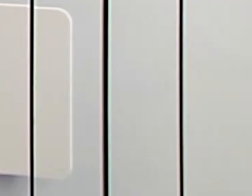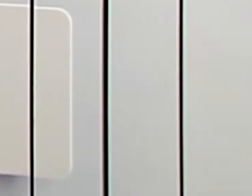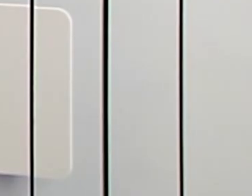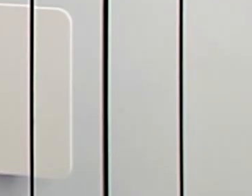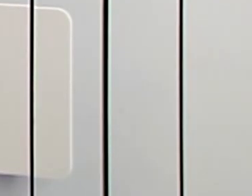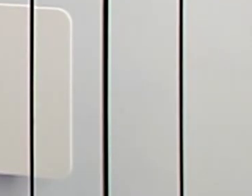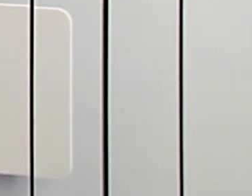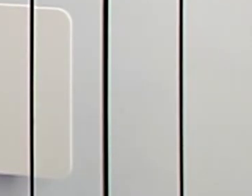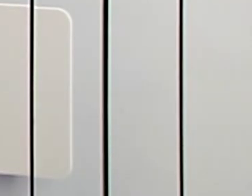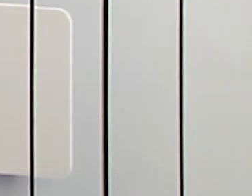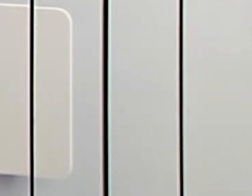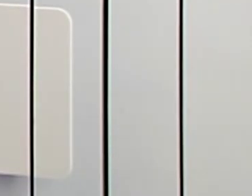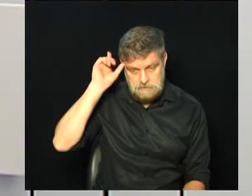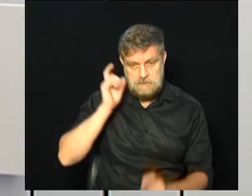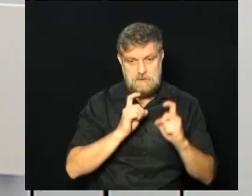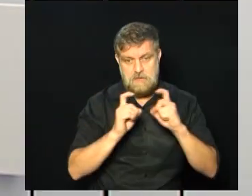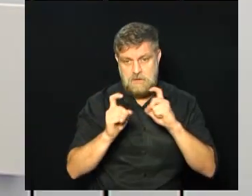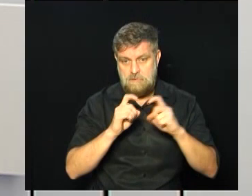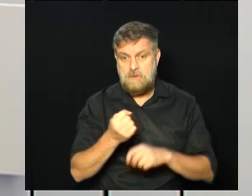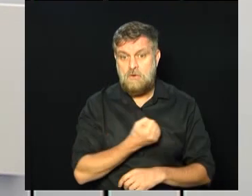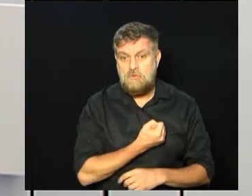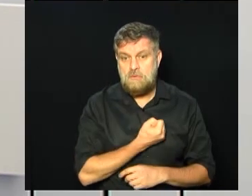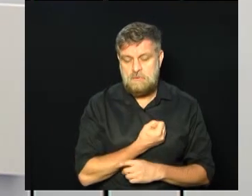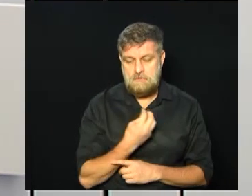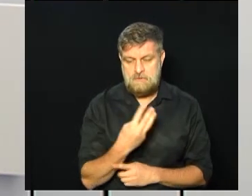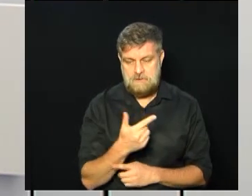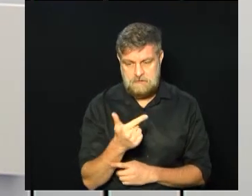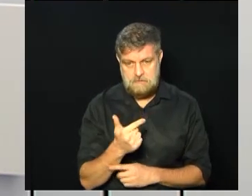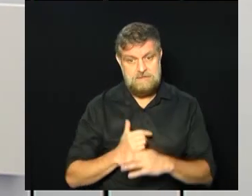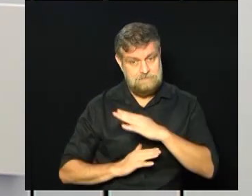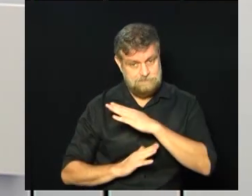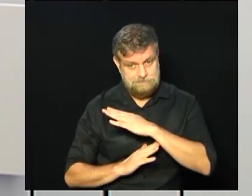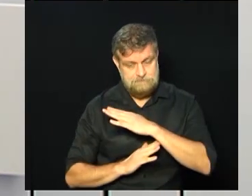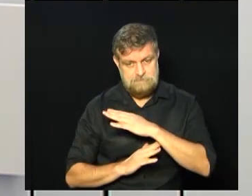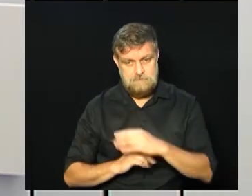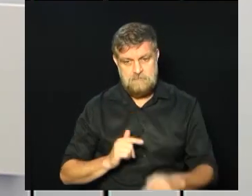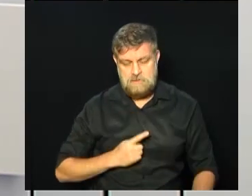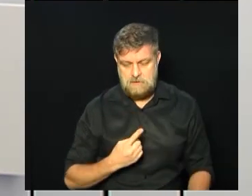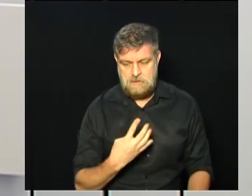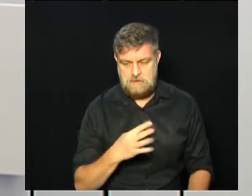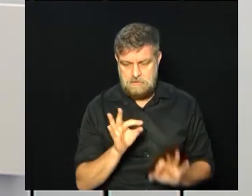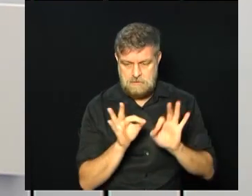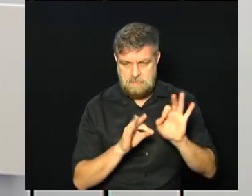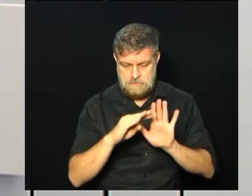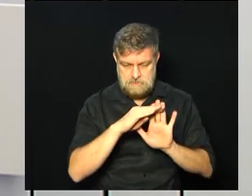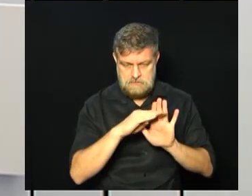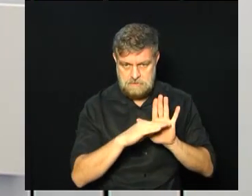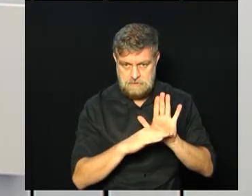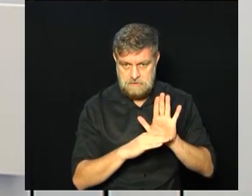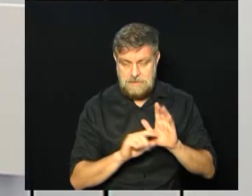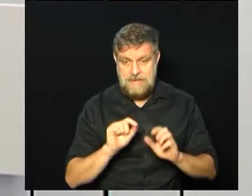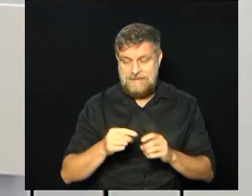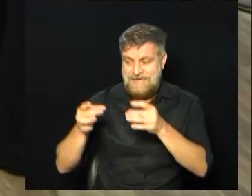E ontem foi dia da reunião ordinária de número 32 aqui da Câmara. 14 projetos estavam na pauta e quem traz